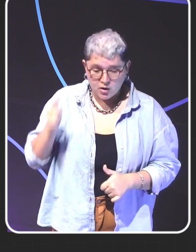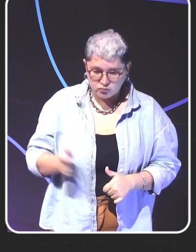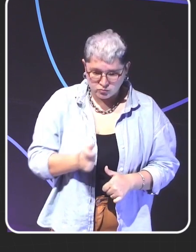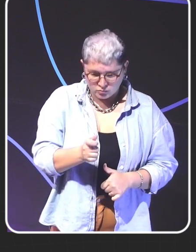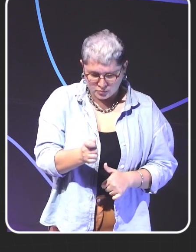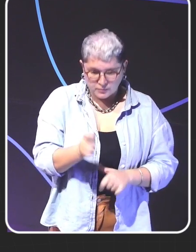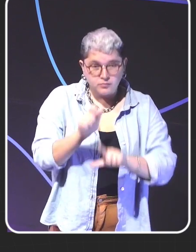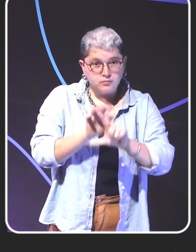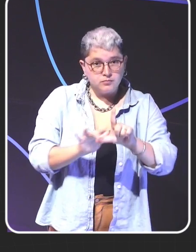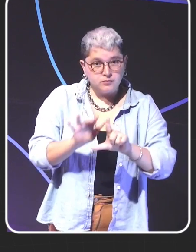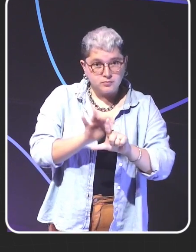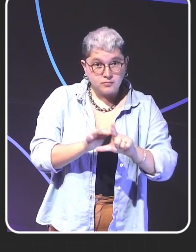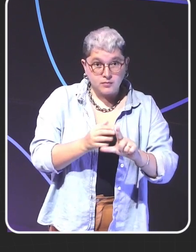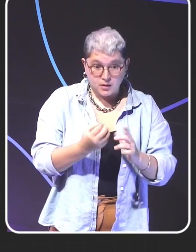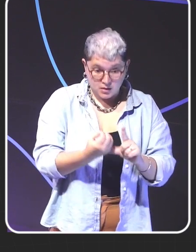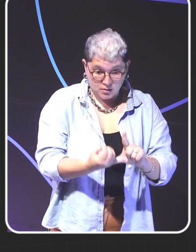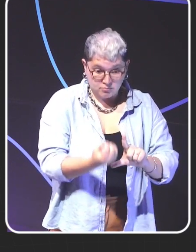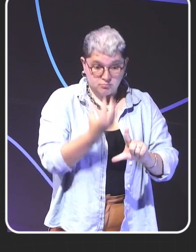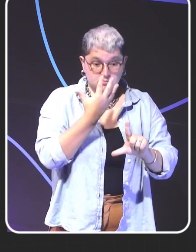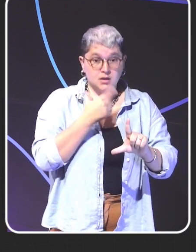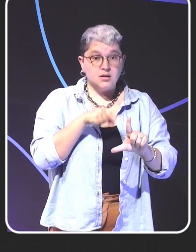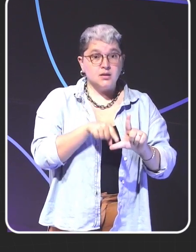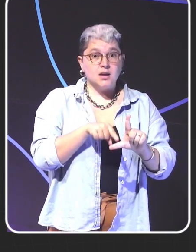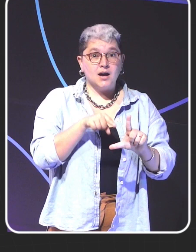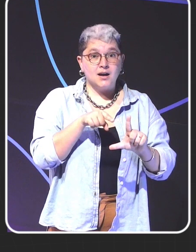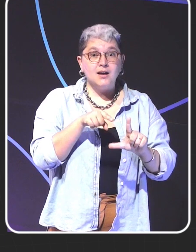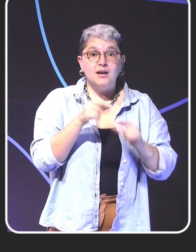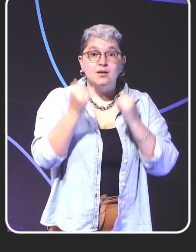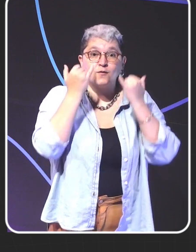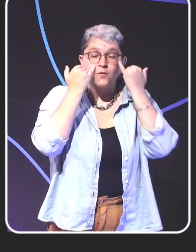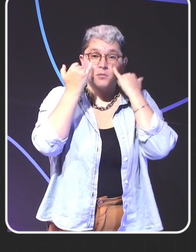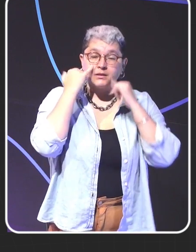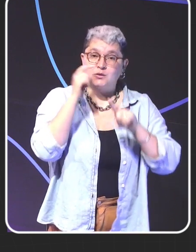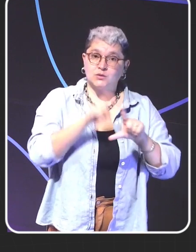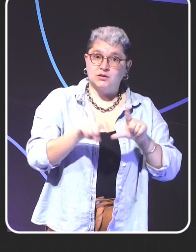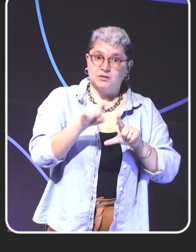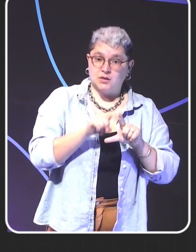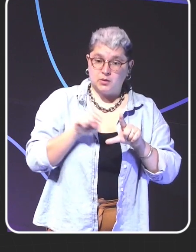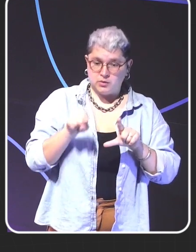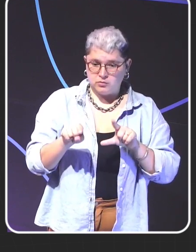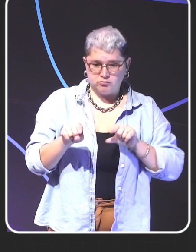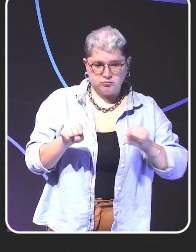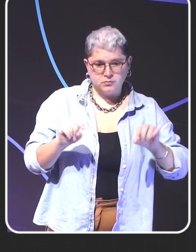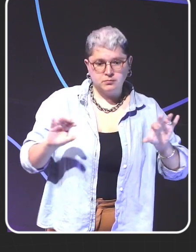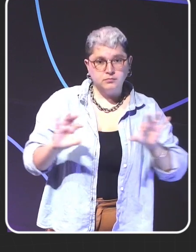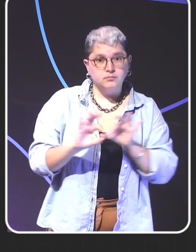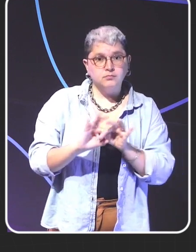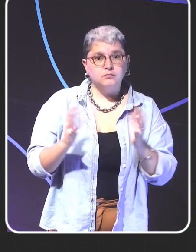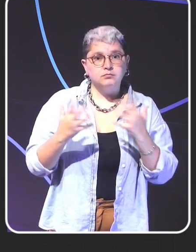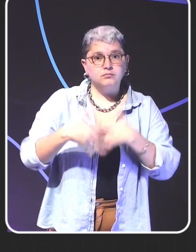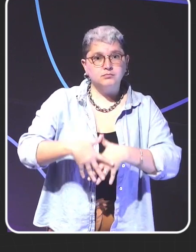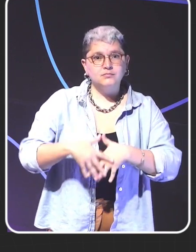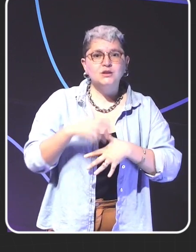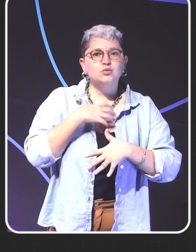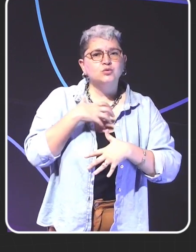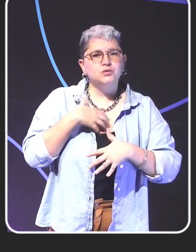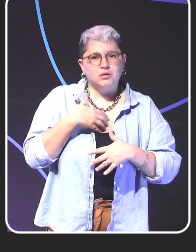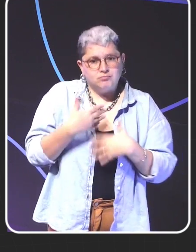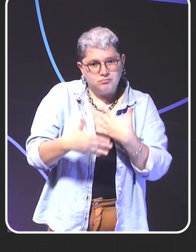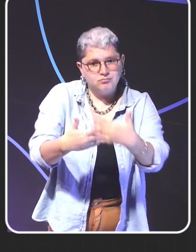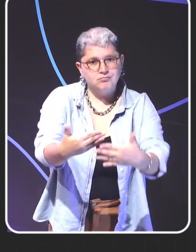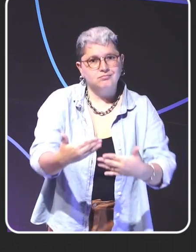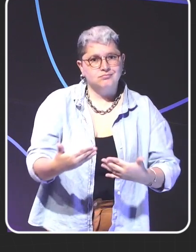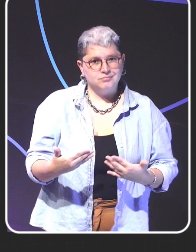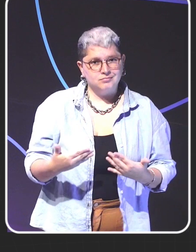eu tenho acesso ao digital. Então, é essa integração de uma forma fluida, uma forma que os dois